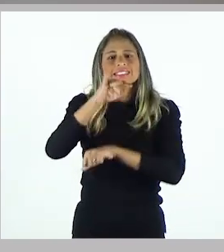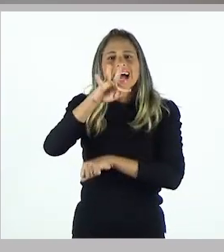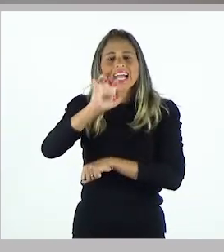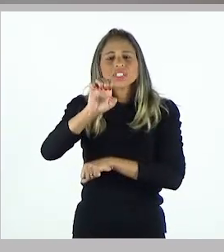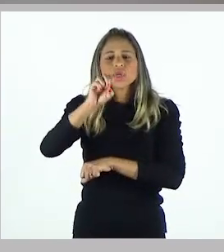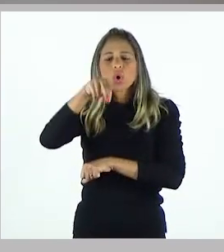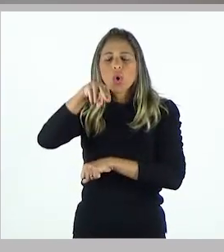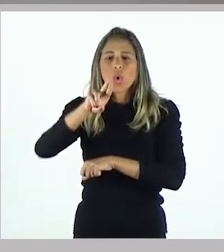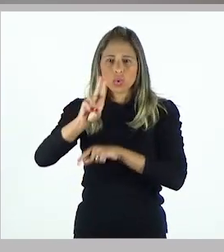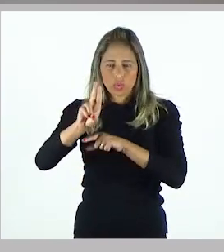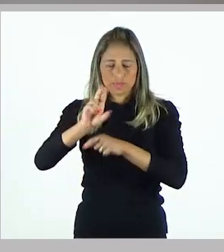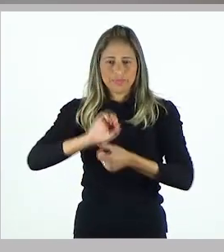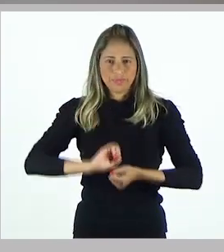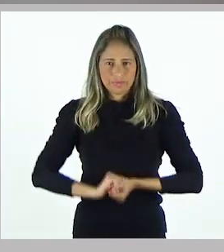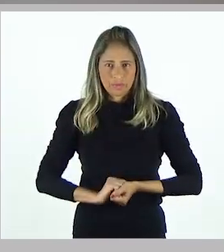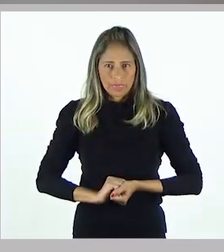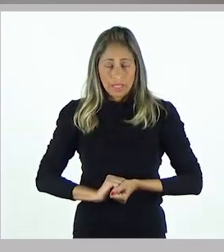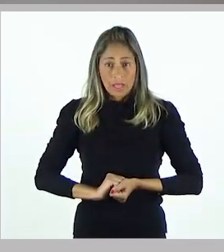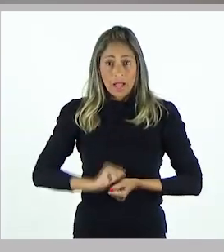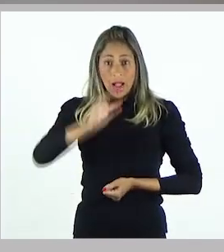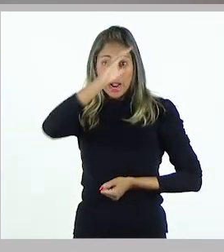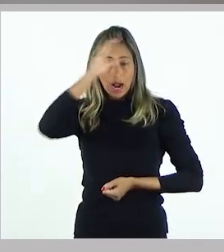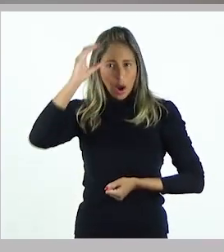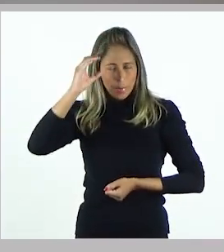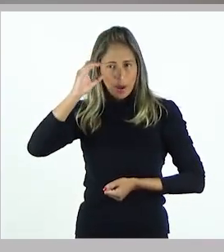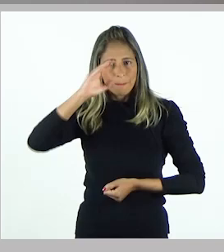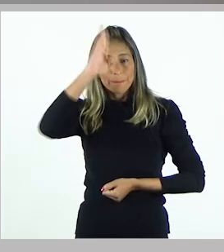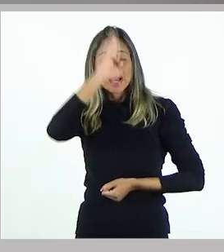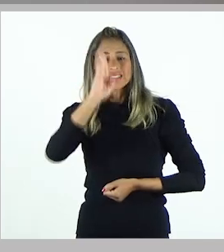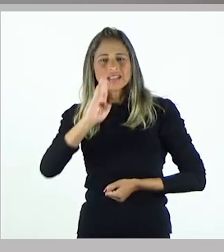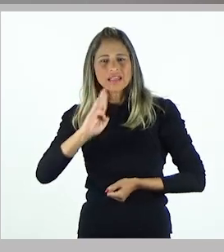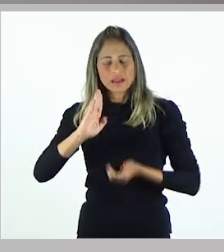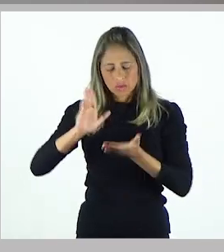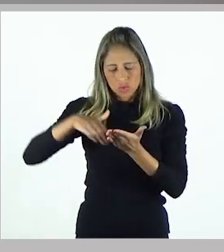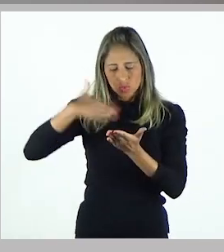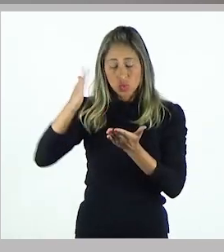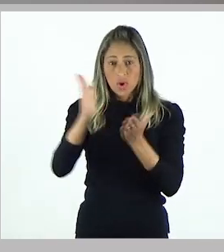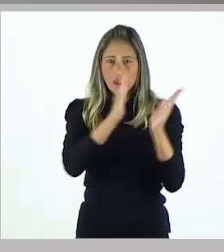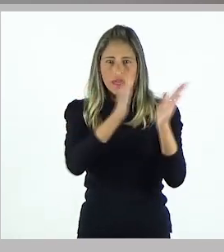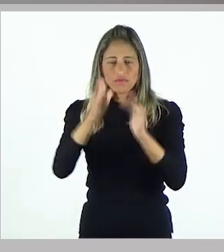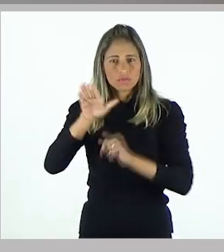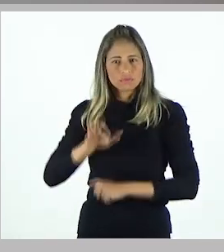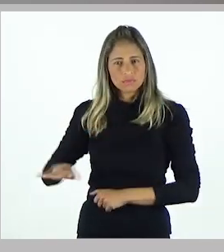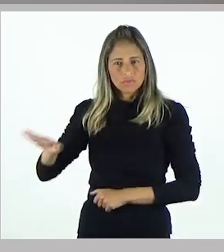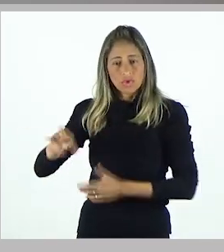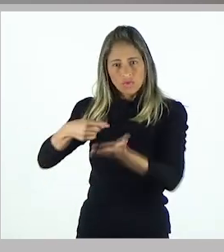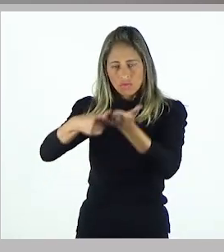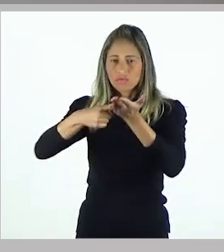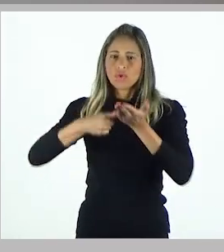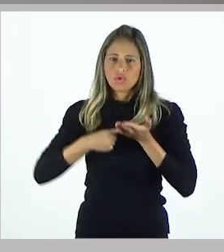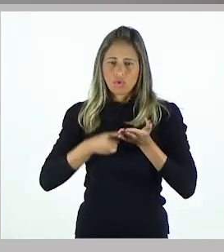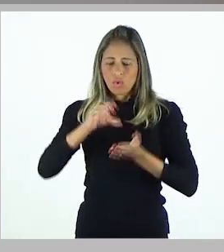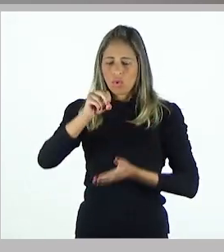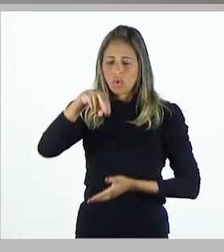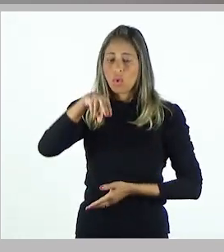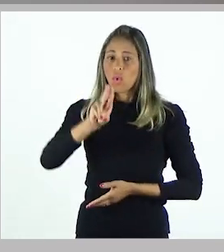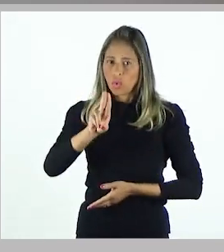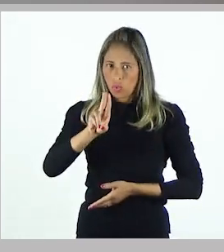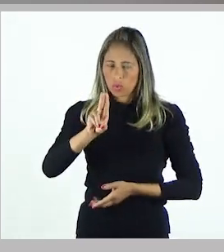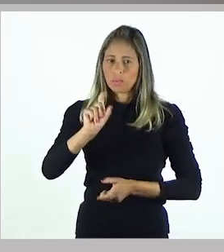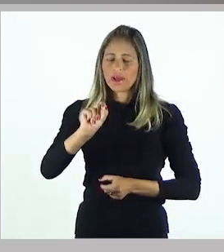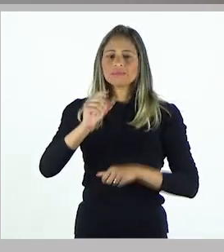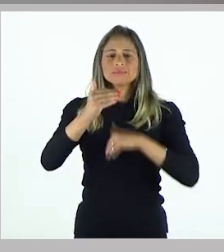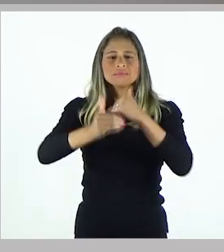site da ONU. A Câmara Brasileira do Livro e a Fundação Nacional do Livro Infantil foram convidadas pela